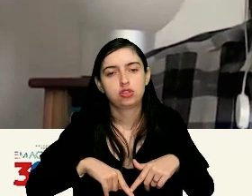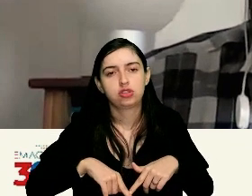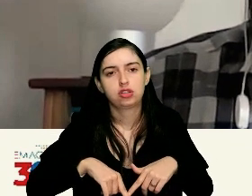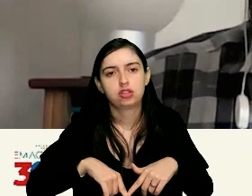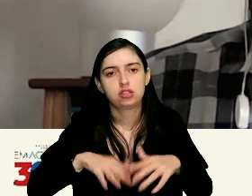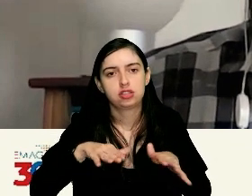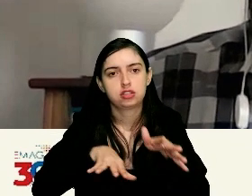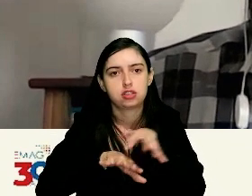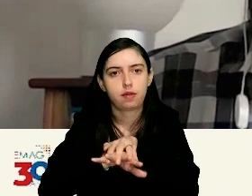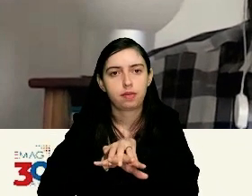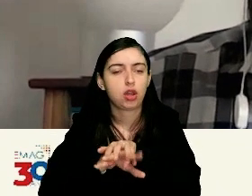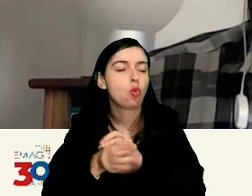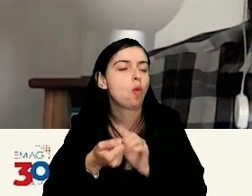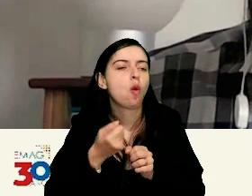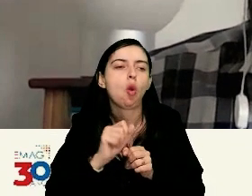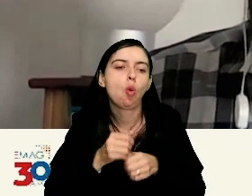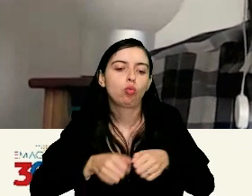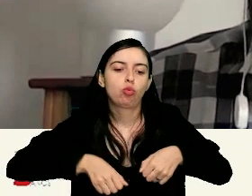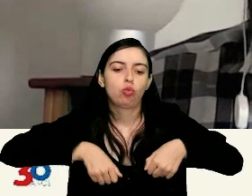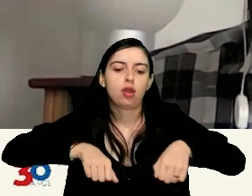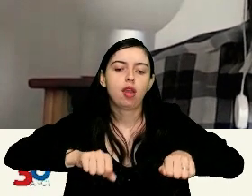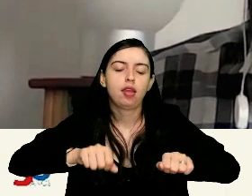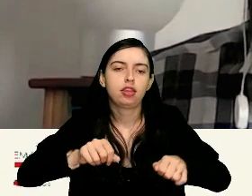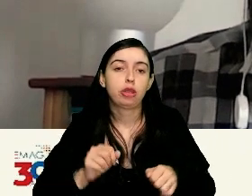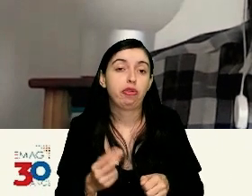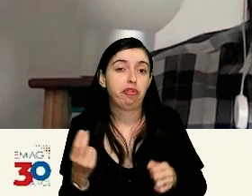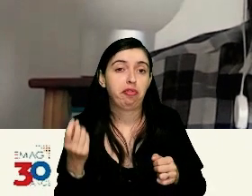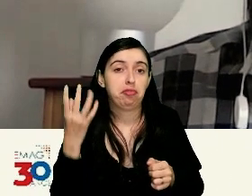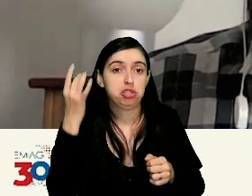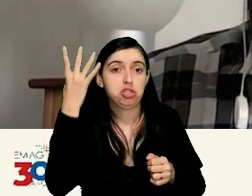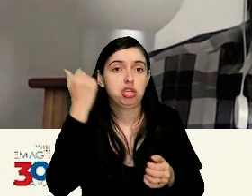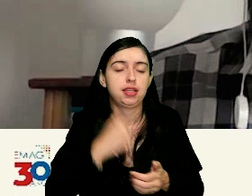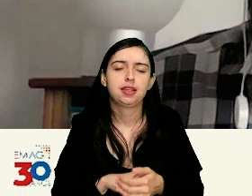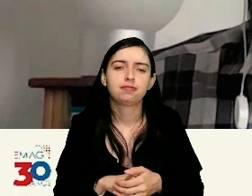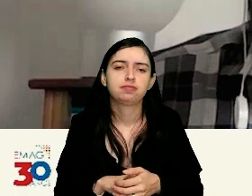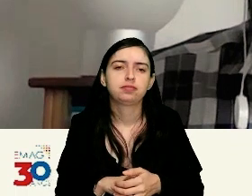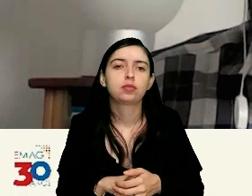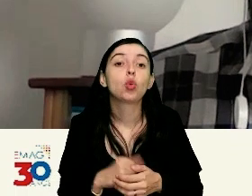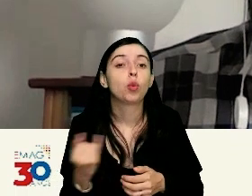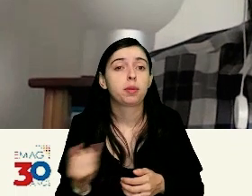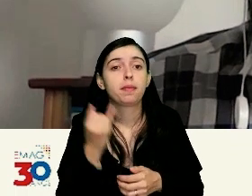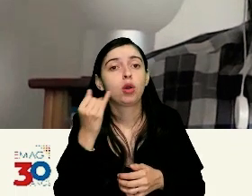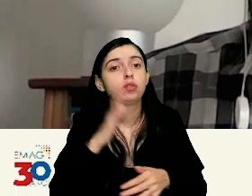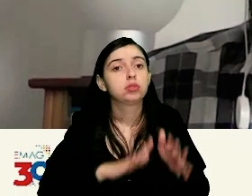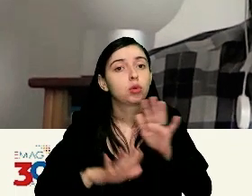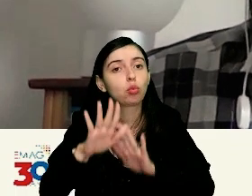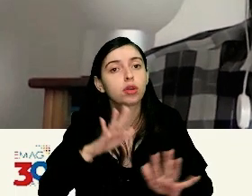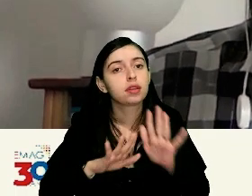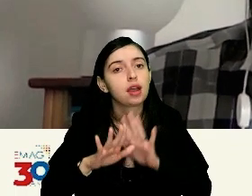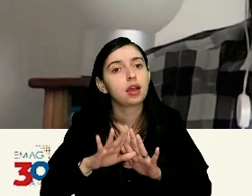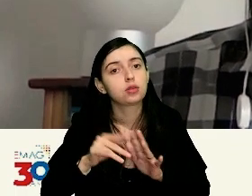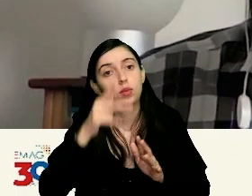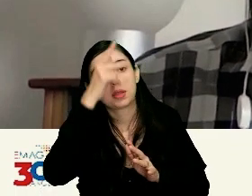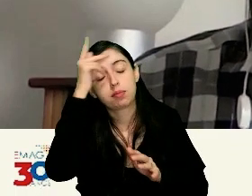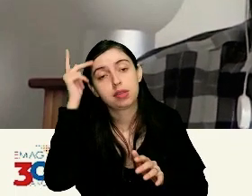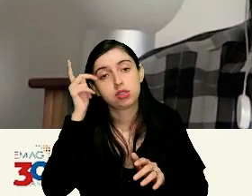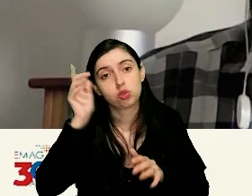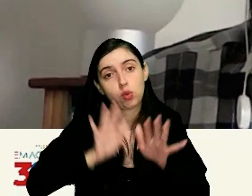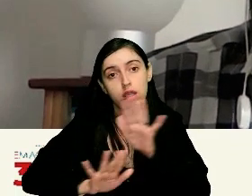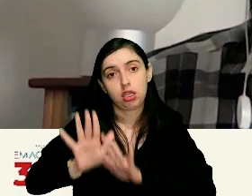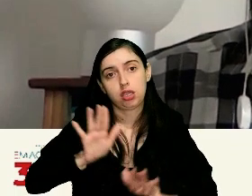da McLaren. O que importa para ele é o cuidado e quem cuida.